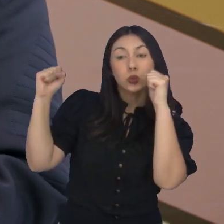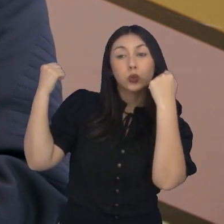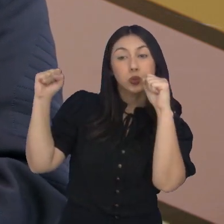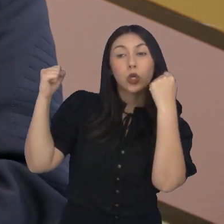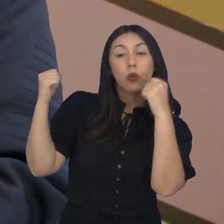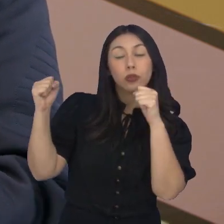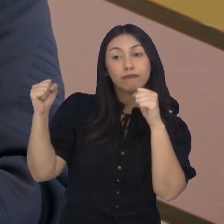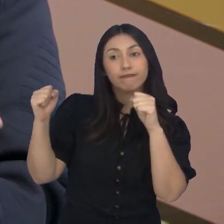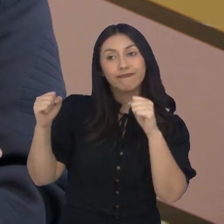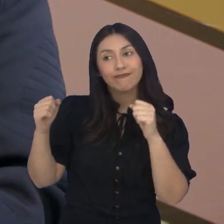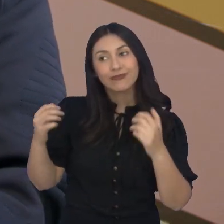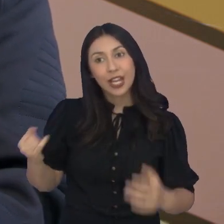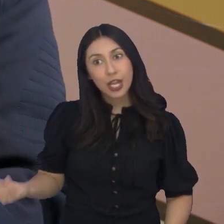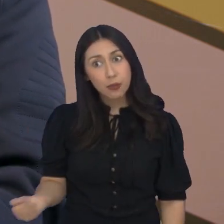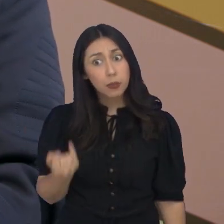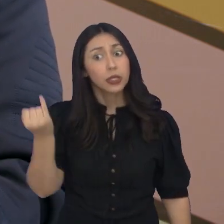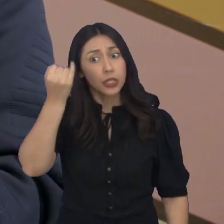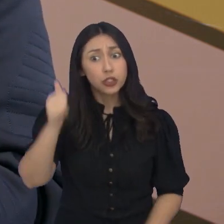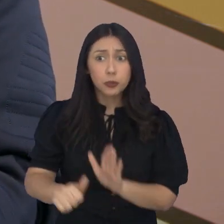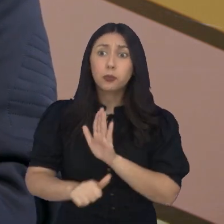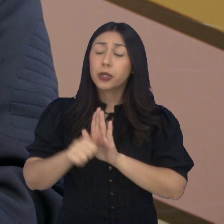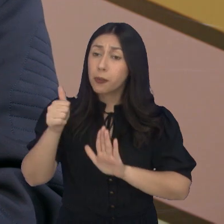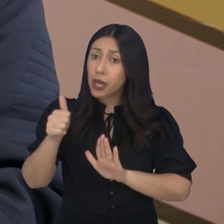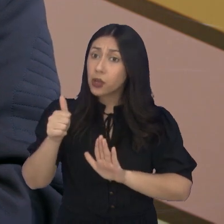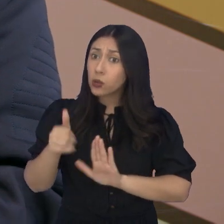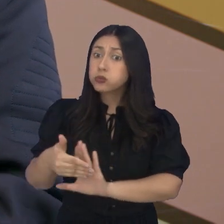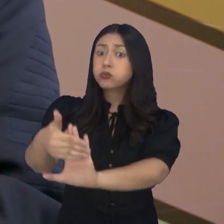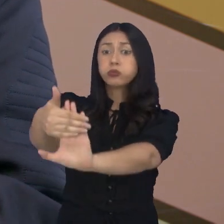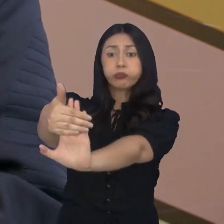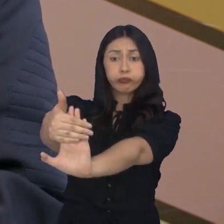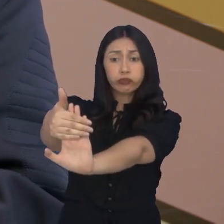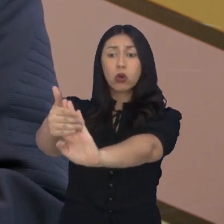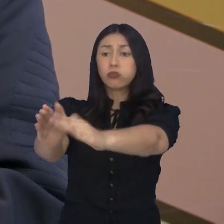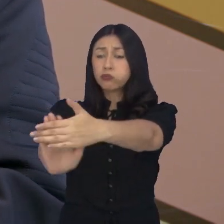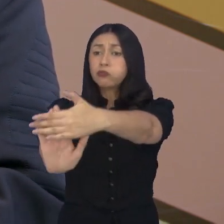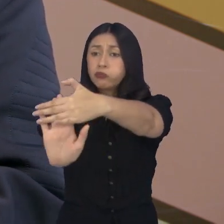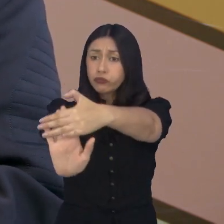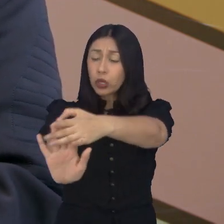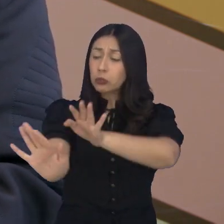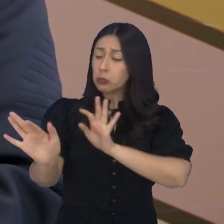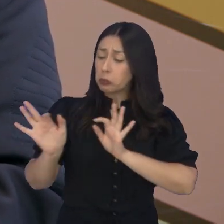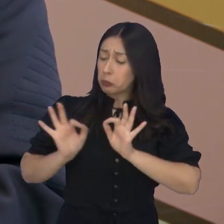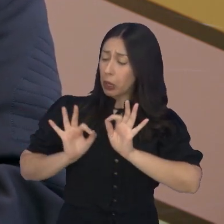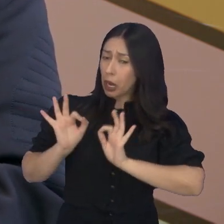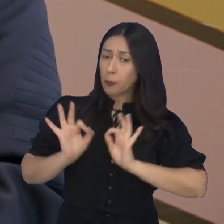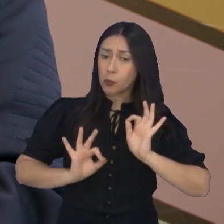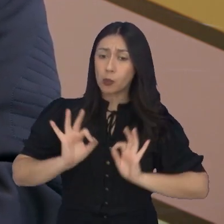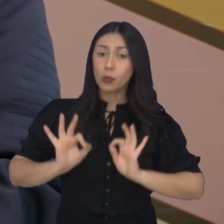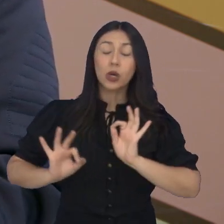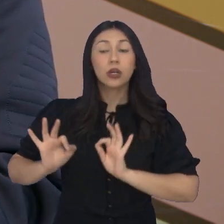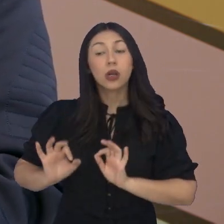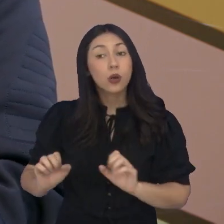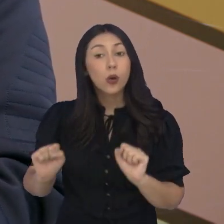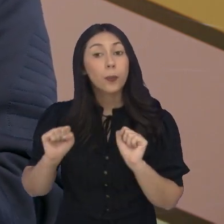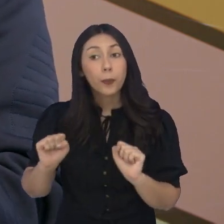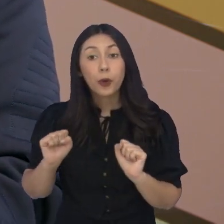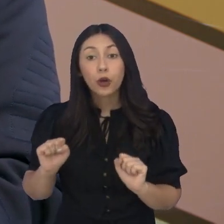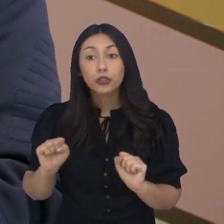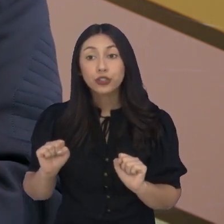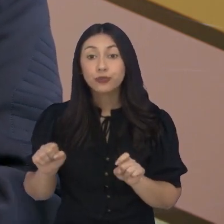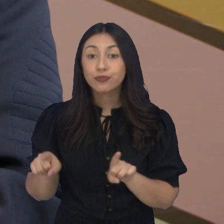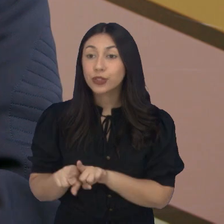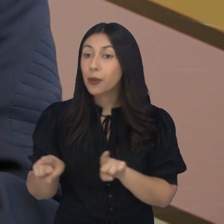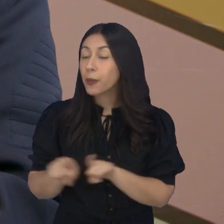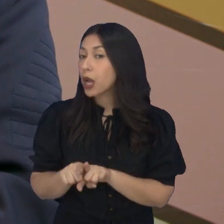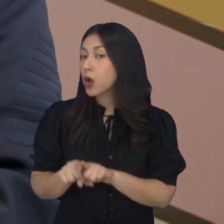É importante fazer um aquecimento, preparar o teu corpo para a atividade que você vai fazer. Esse aquecimento pode ser um exercício numa